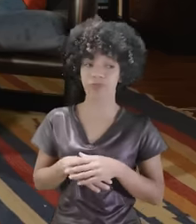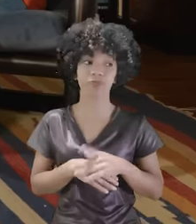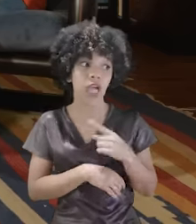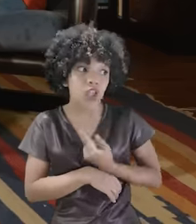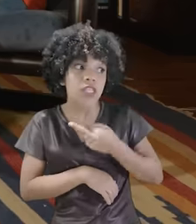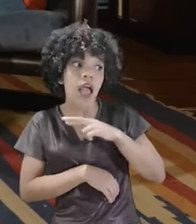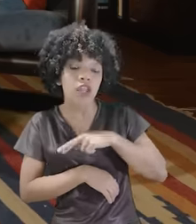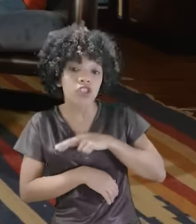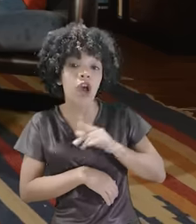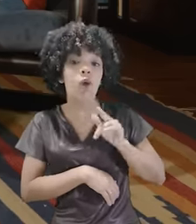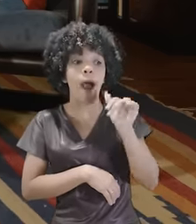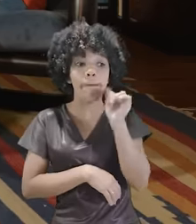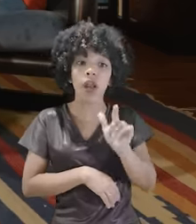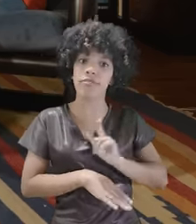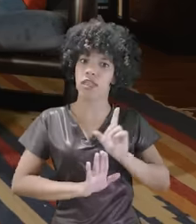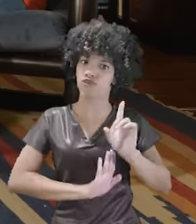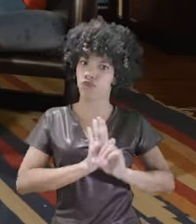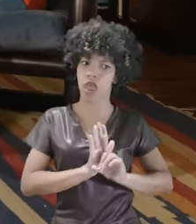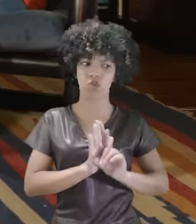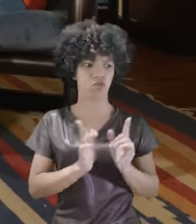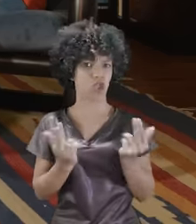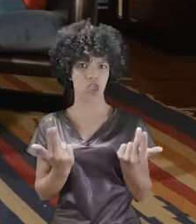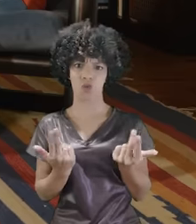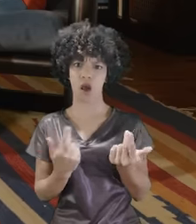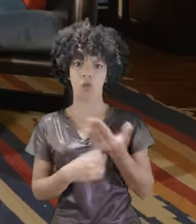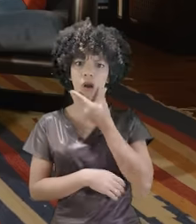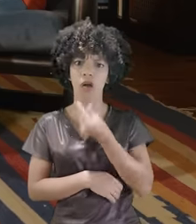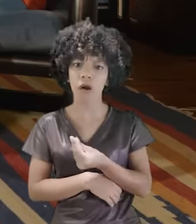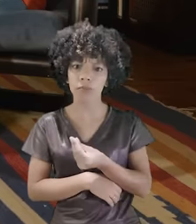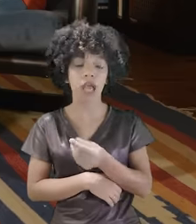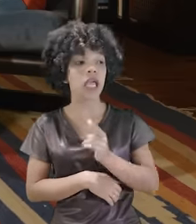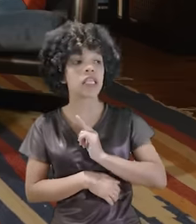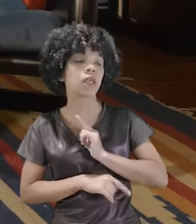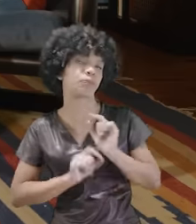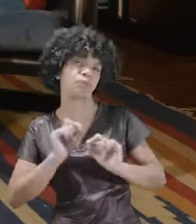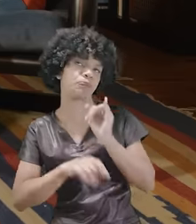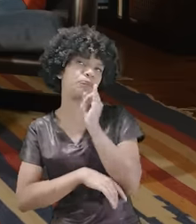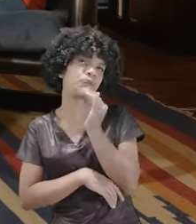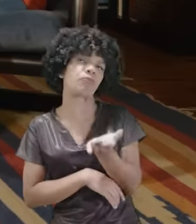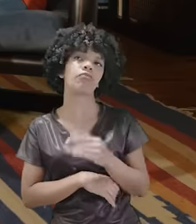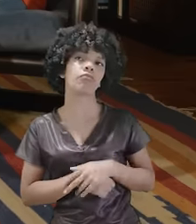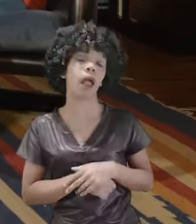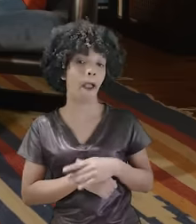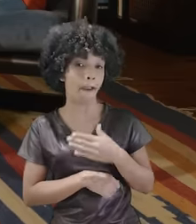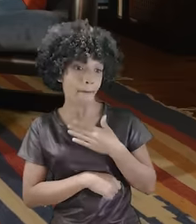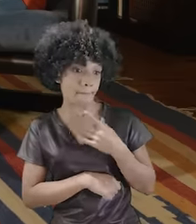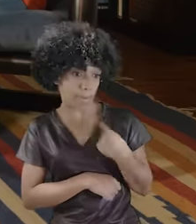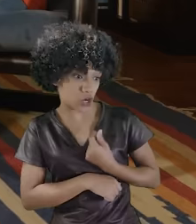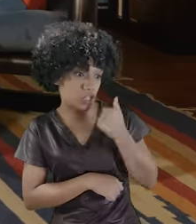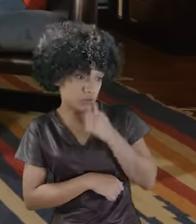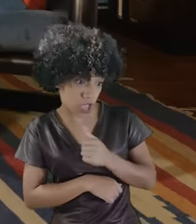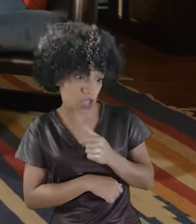religião os mulheres têm muito direito a gente igual o homem tem coisas que nossa nossa para